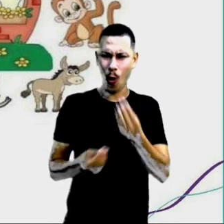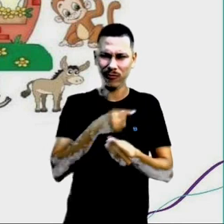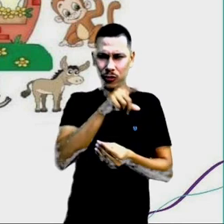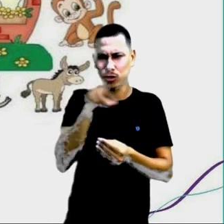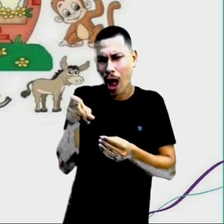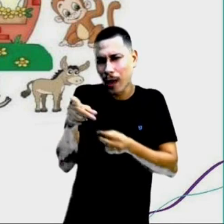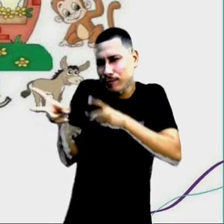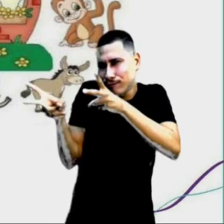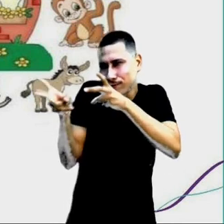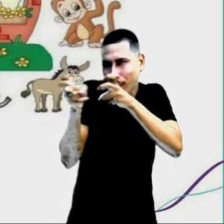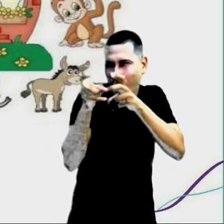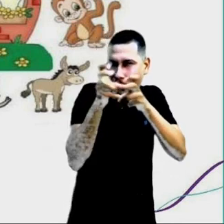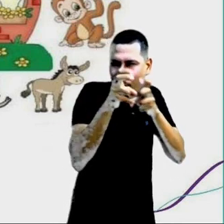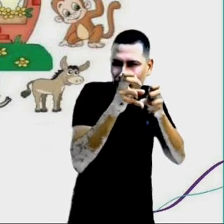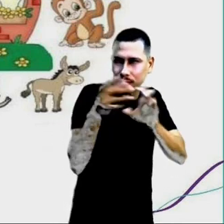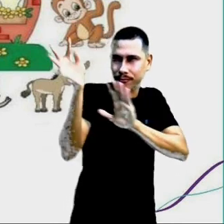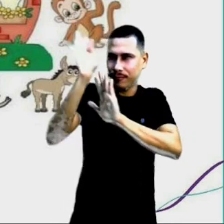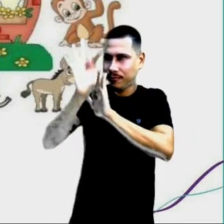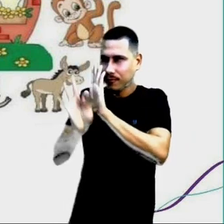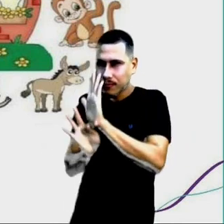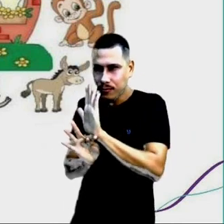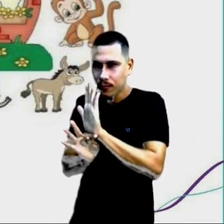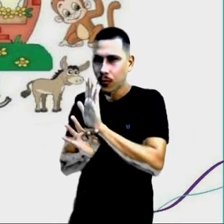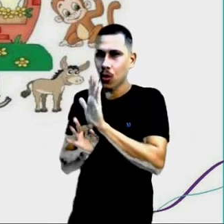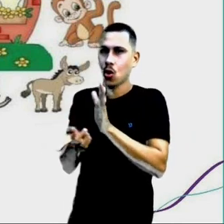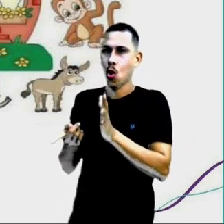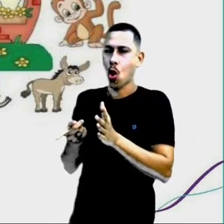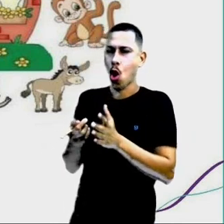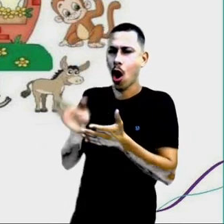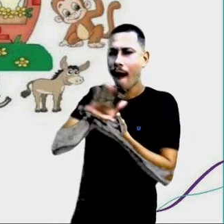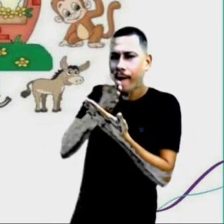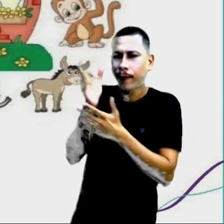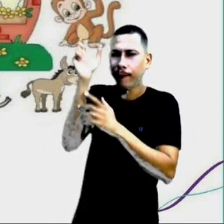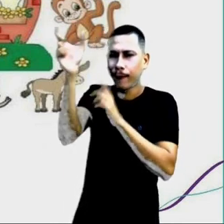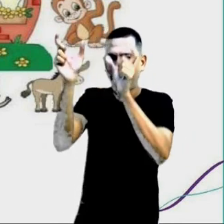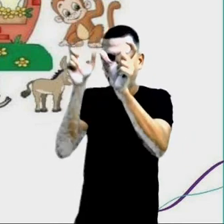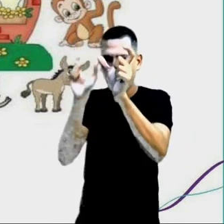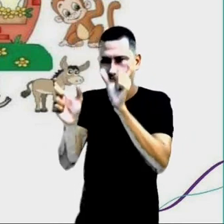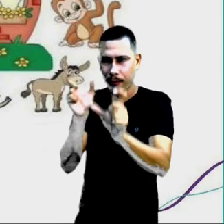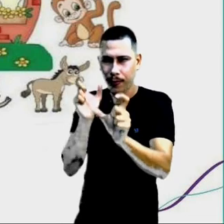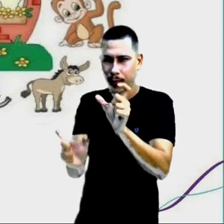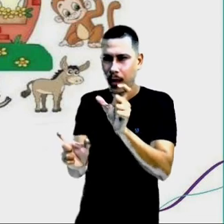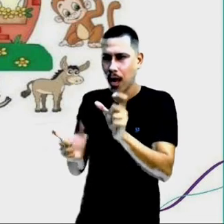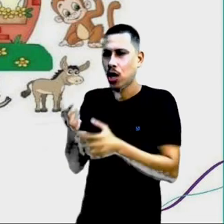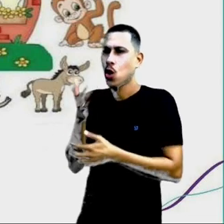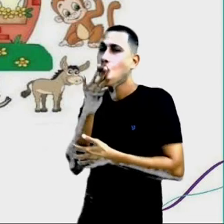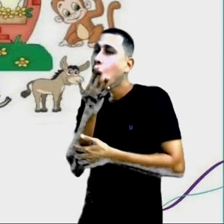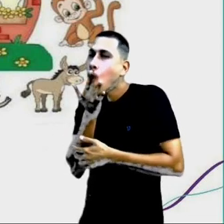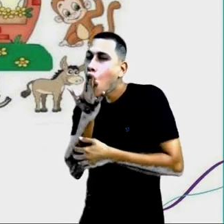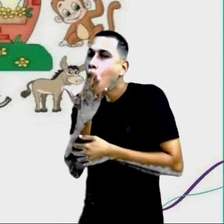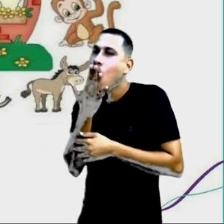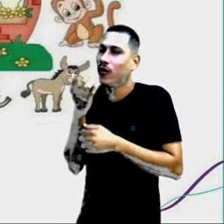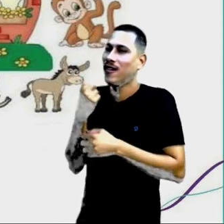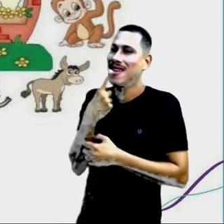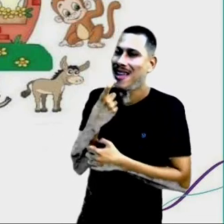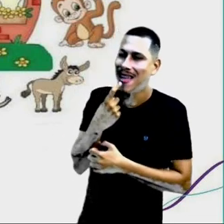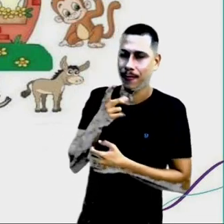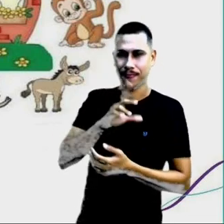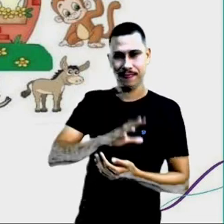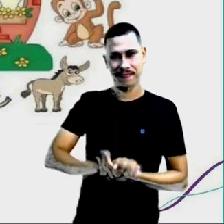podem observar aí no texto, tem sílabas que estão destacadas de, na cor